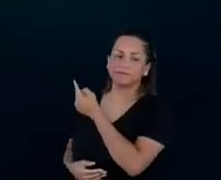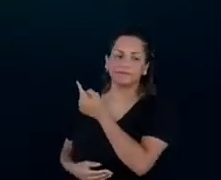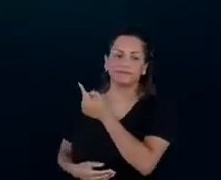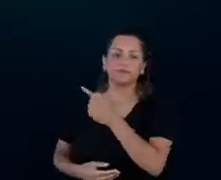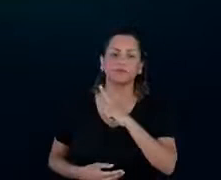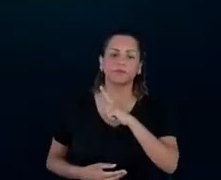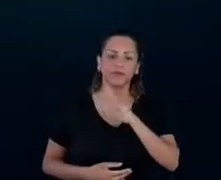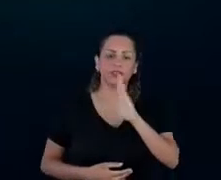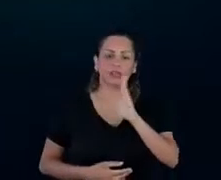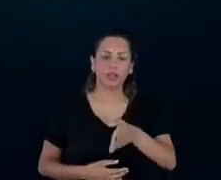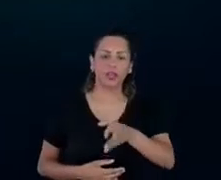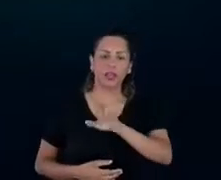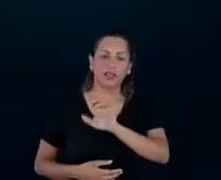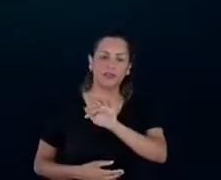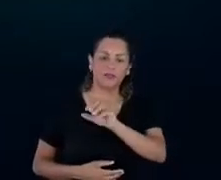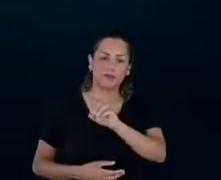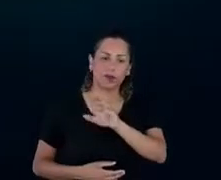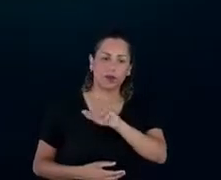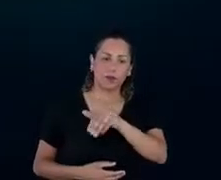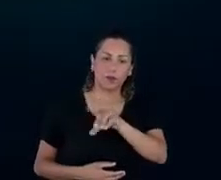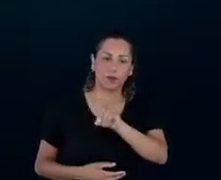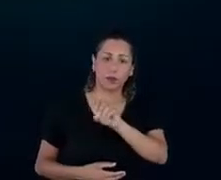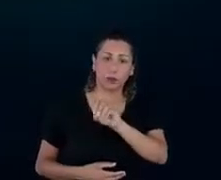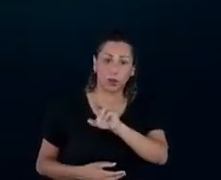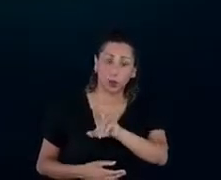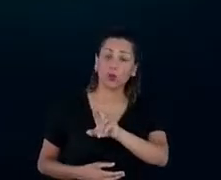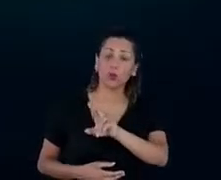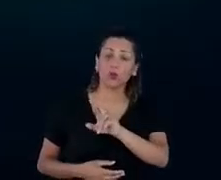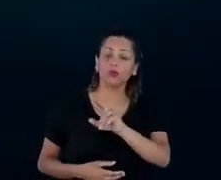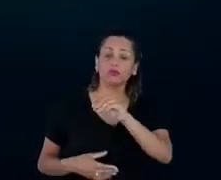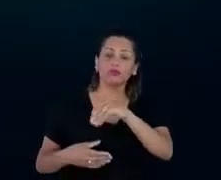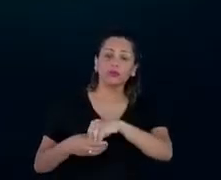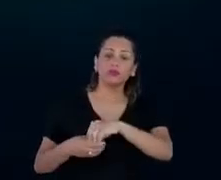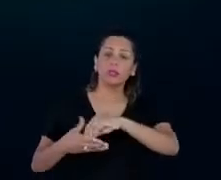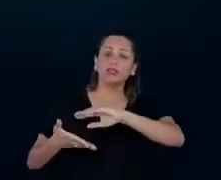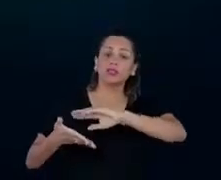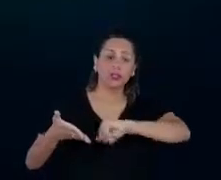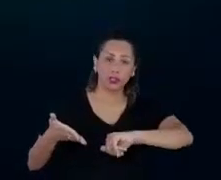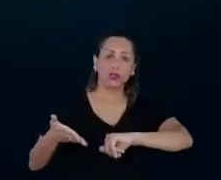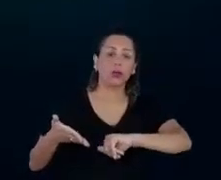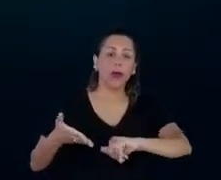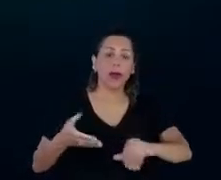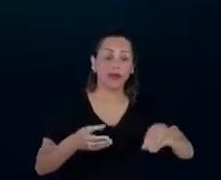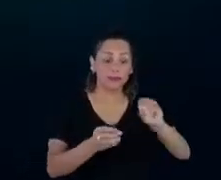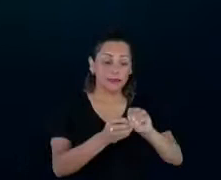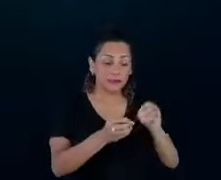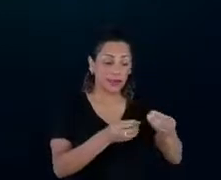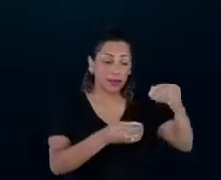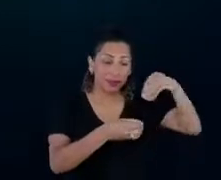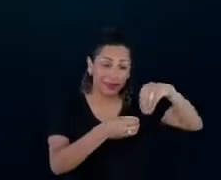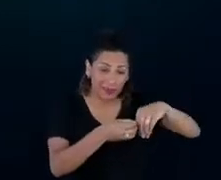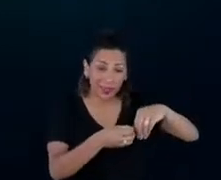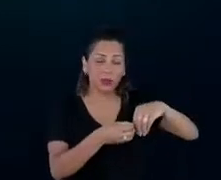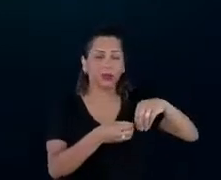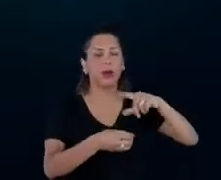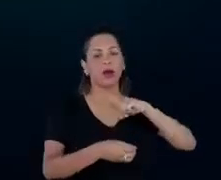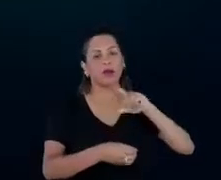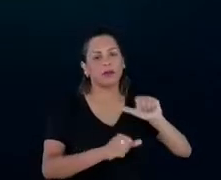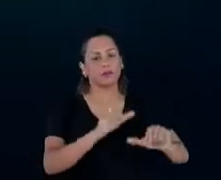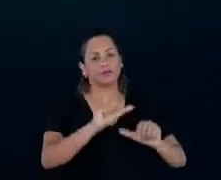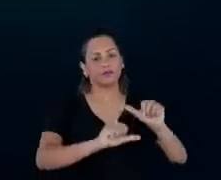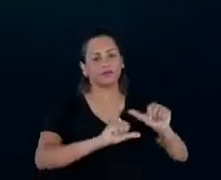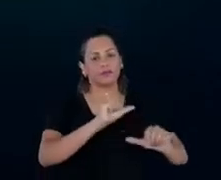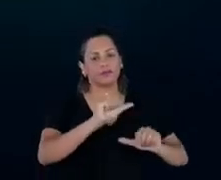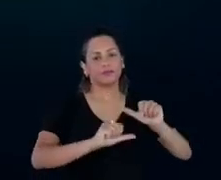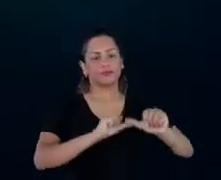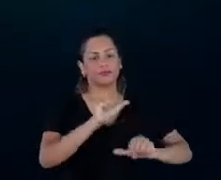reformador, né, e o que, que ele faz? Ele faz a reforma dentro da célula de combustível. E com tudo isso se torna mais viável, né, a